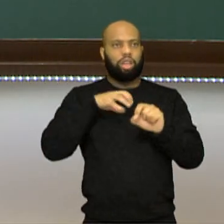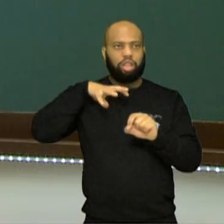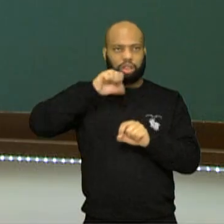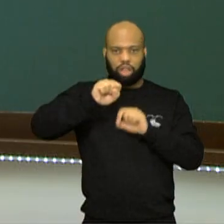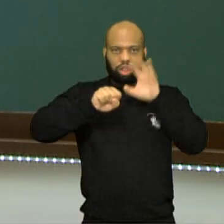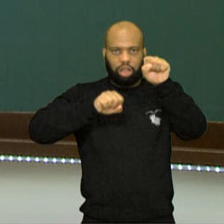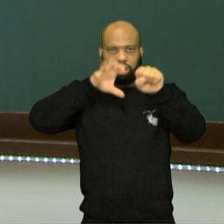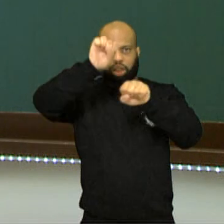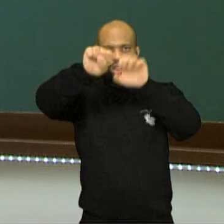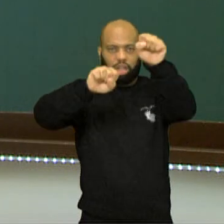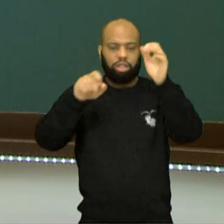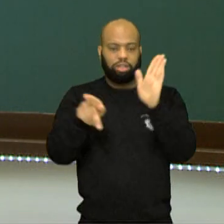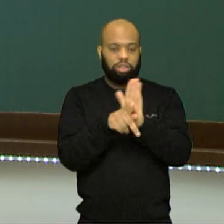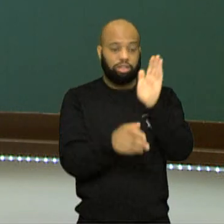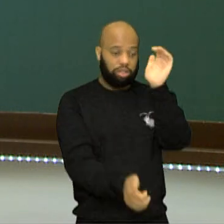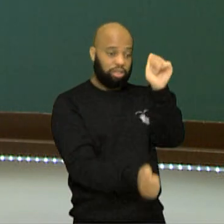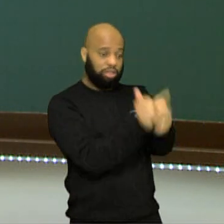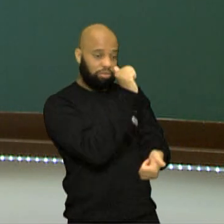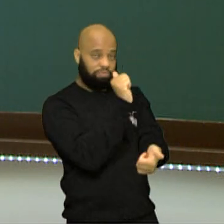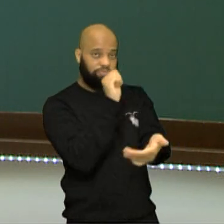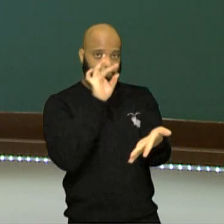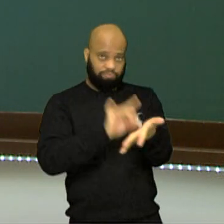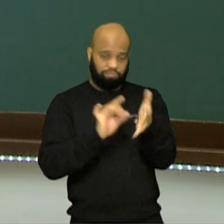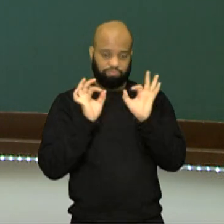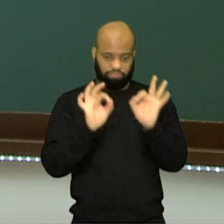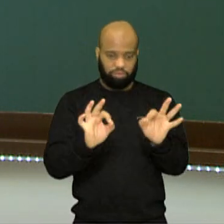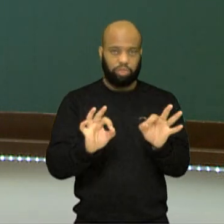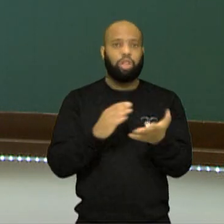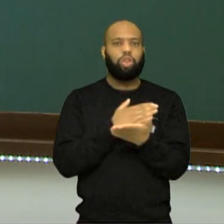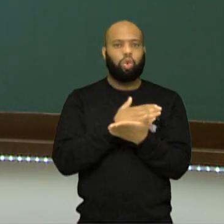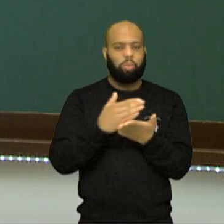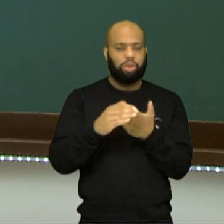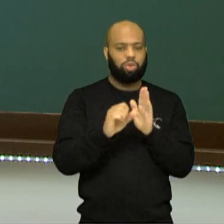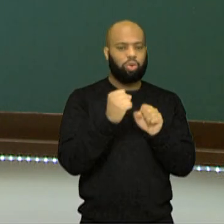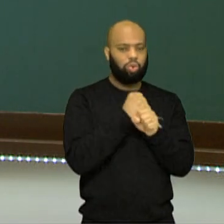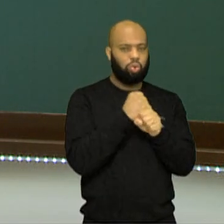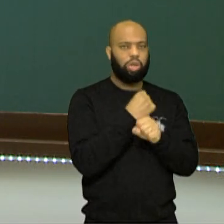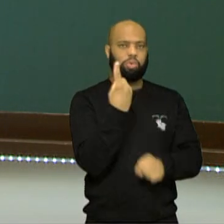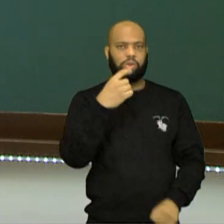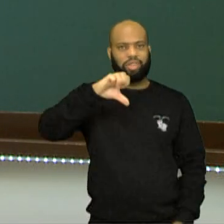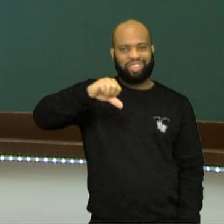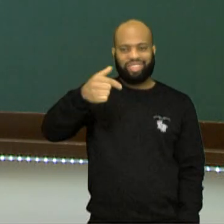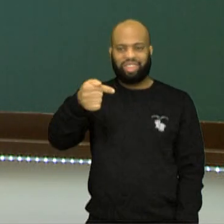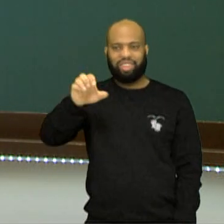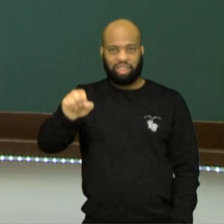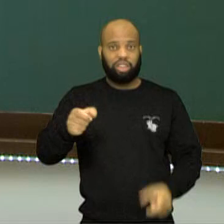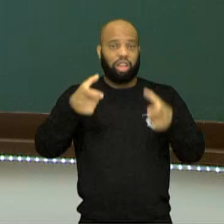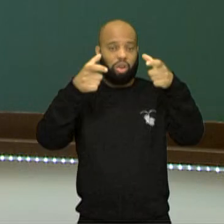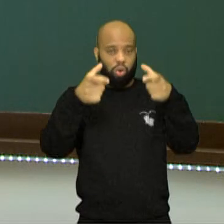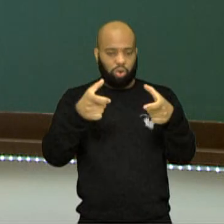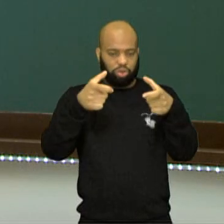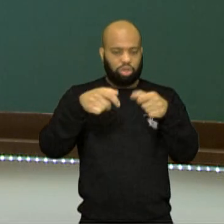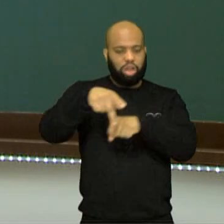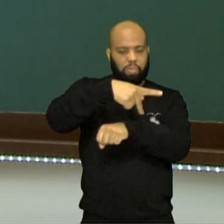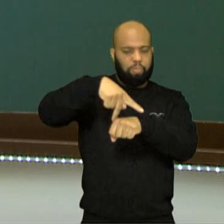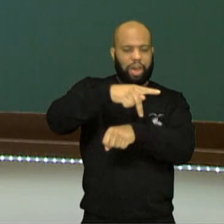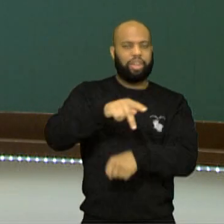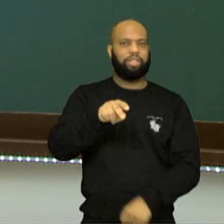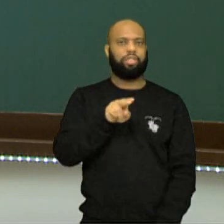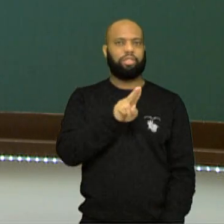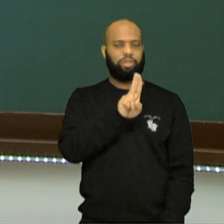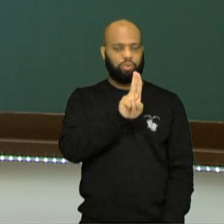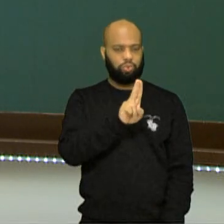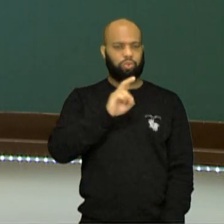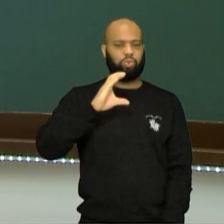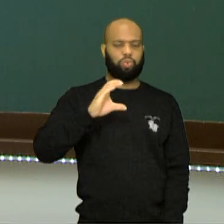escalada esportiva. É um esporte que surgiu na década de 1970 na Ucrânia, conta hoje com